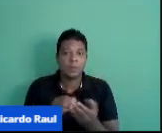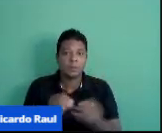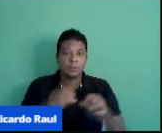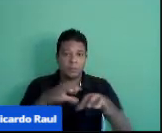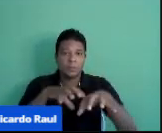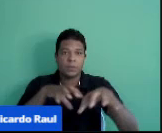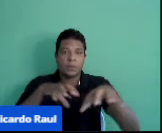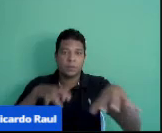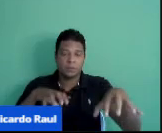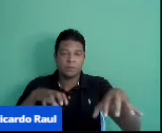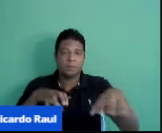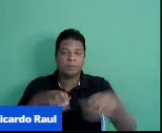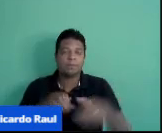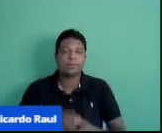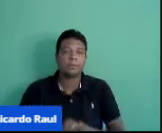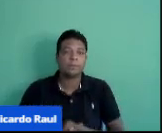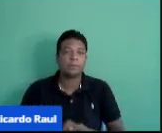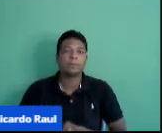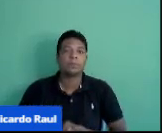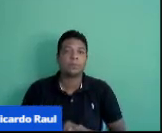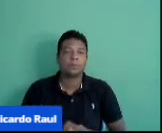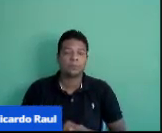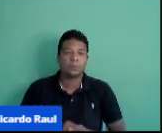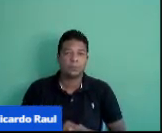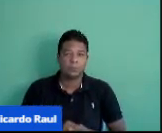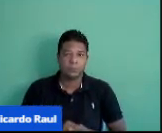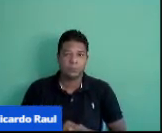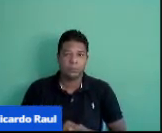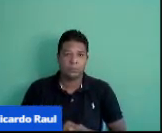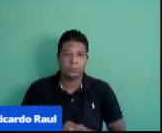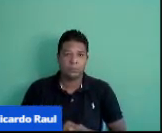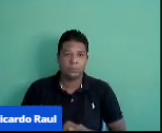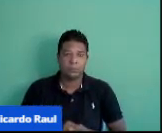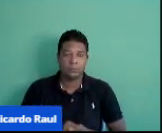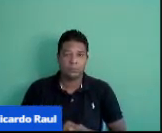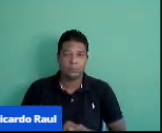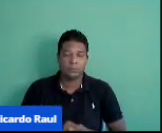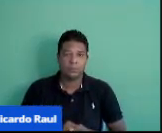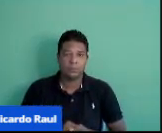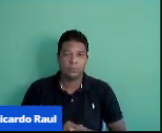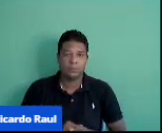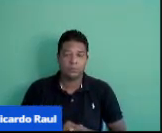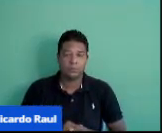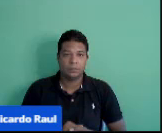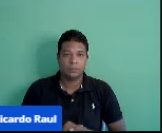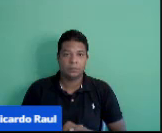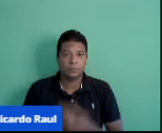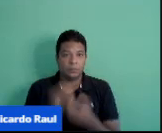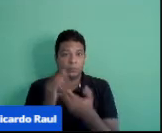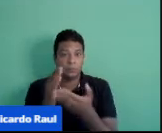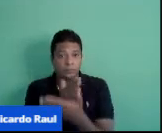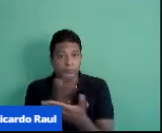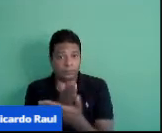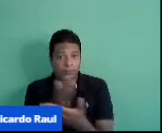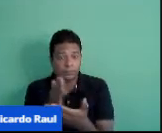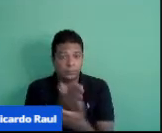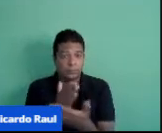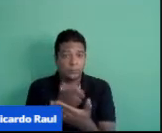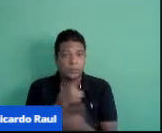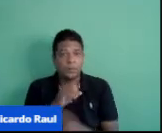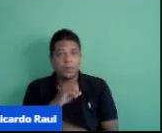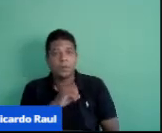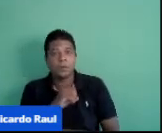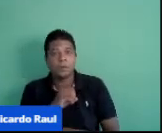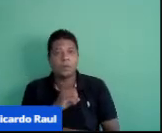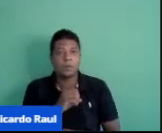Agora, com relação aos pontos, assim, que eu acredito dos cadernos que foram desenvolvidos até aqui, os pontos positivos e negativos,